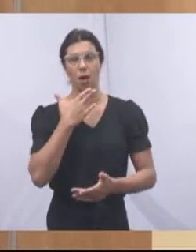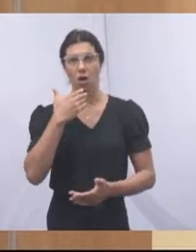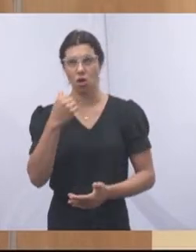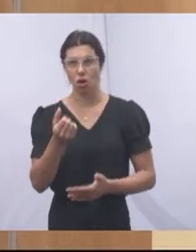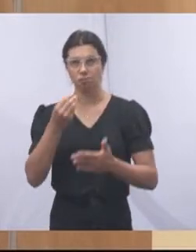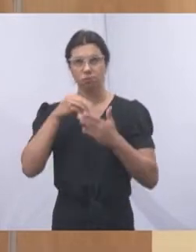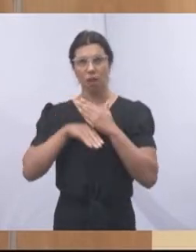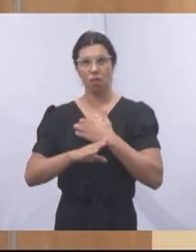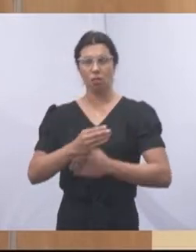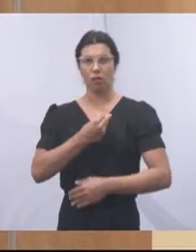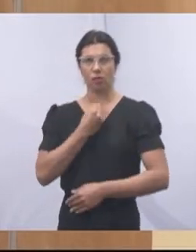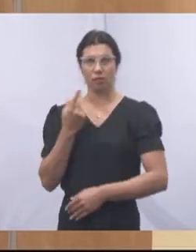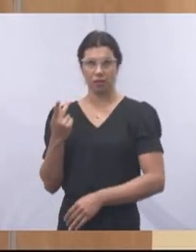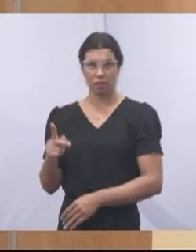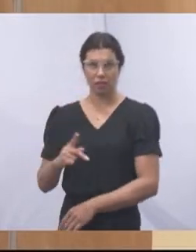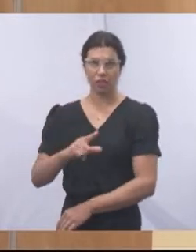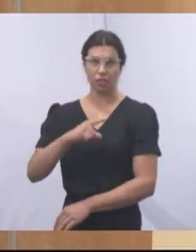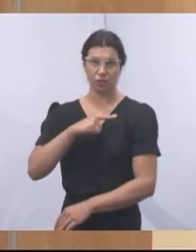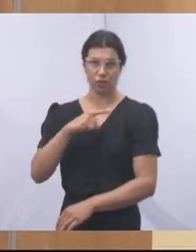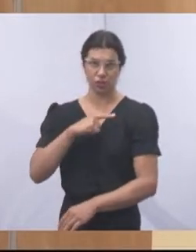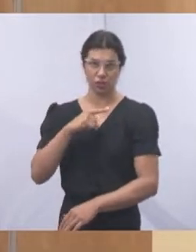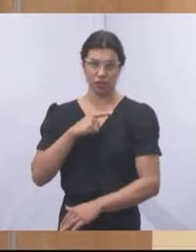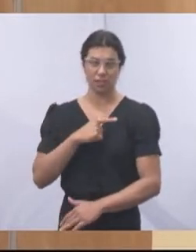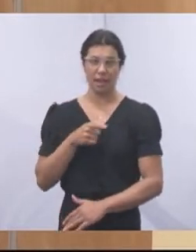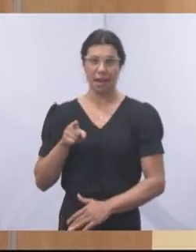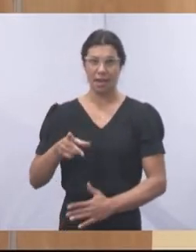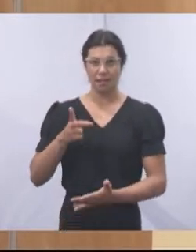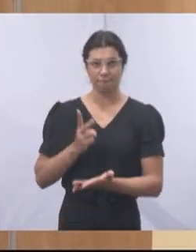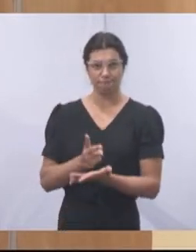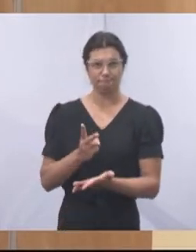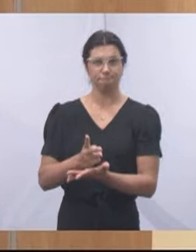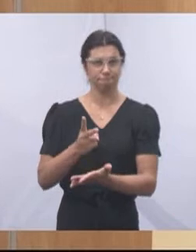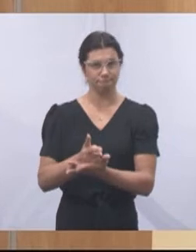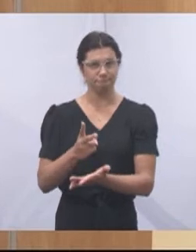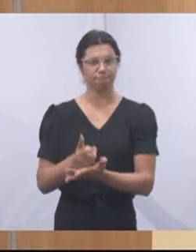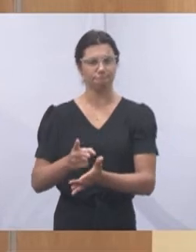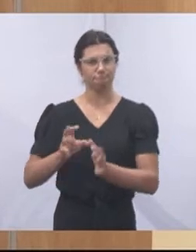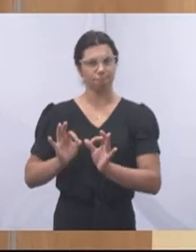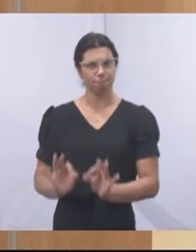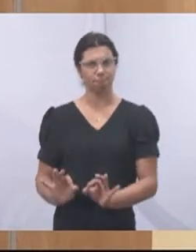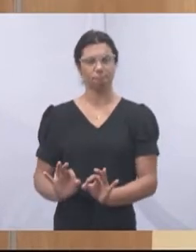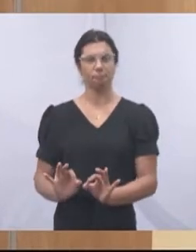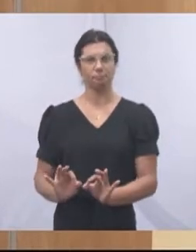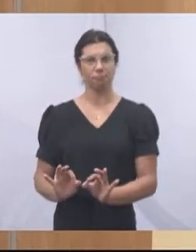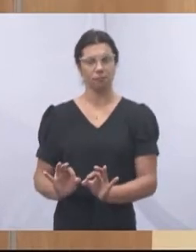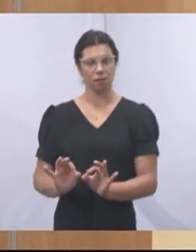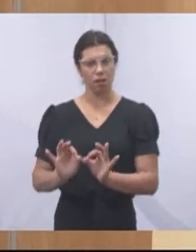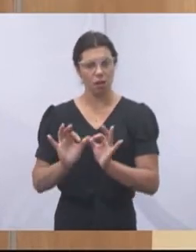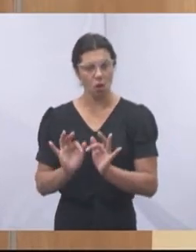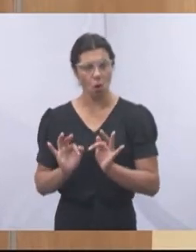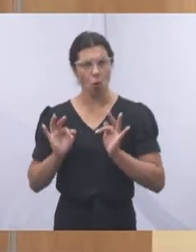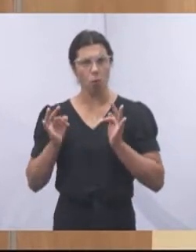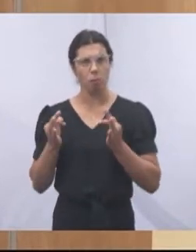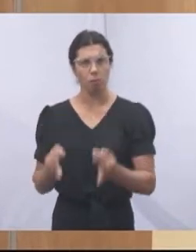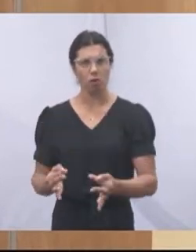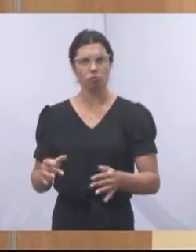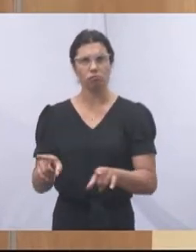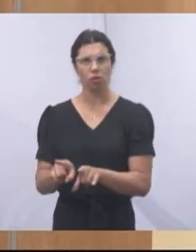dentro das circunstâncias, mantendo sempre sua integridade, honestidade